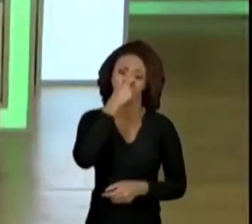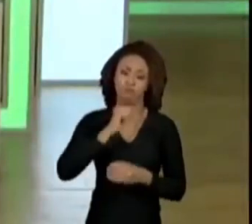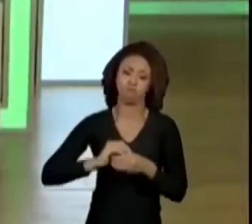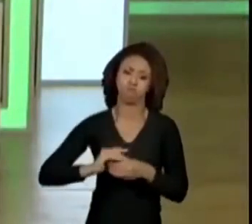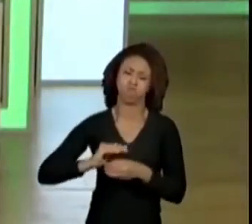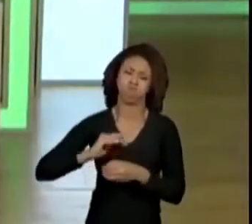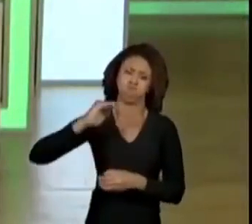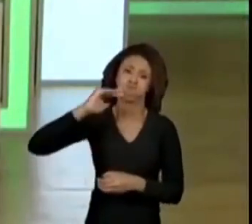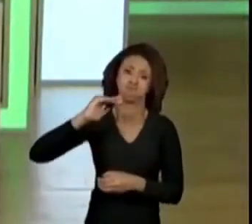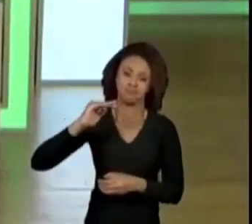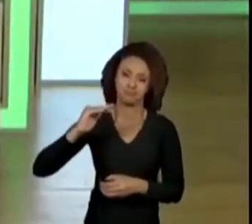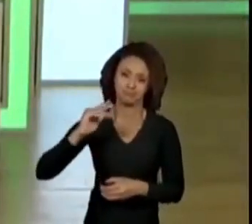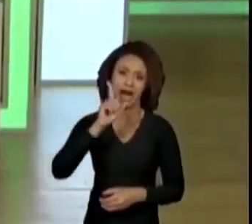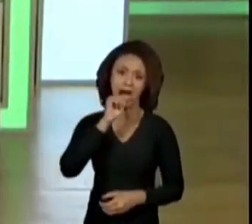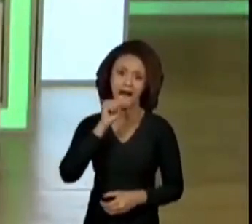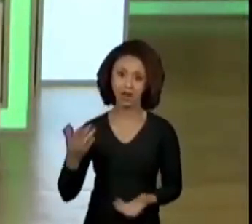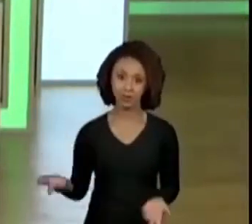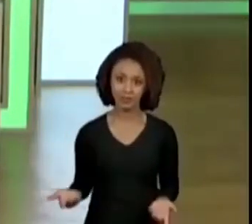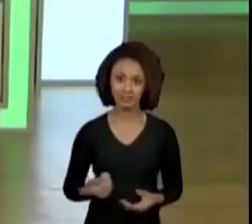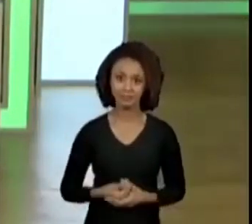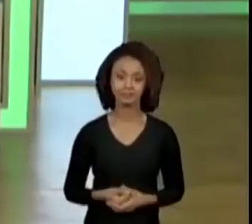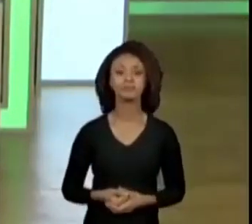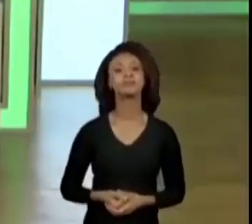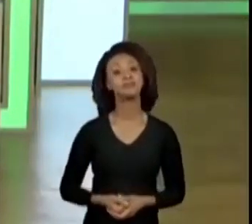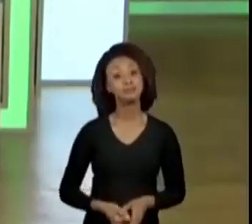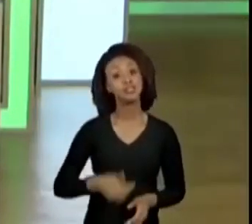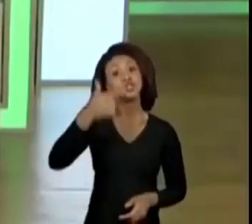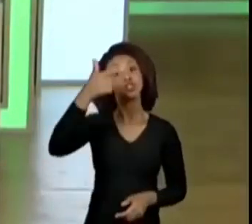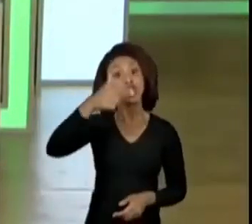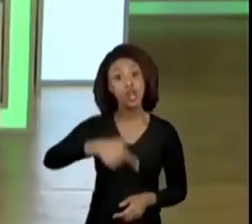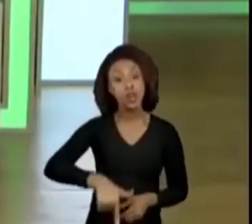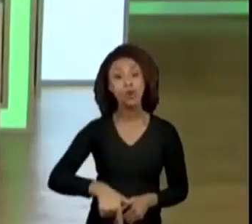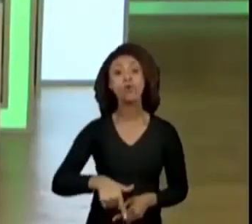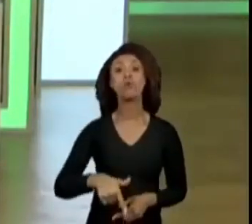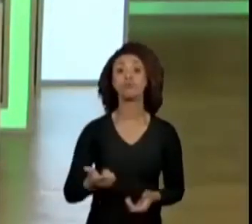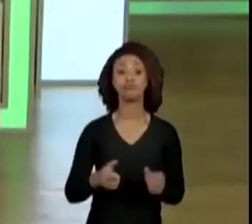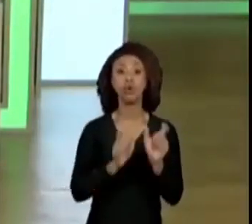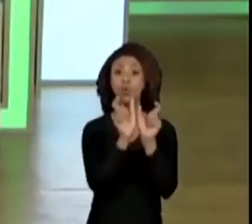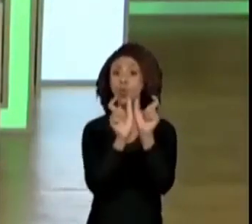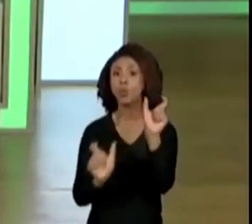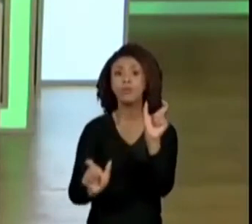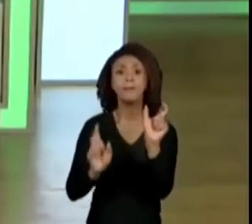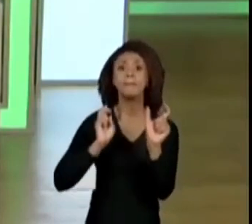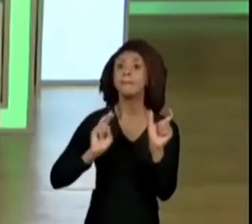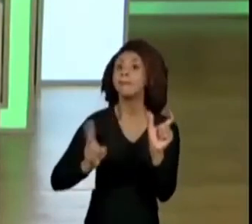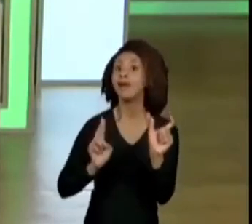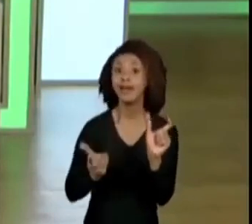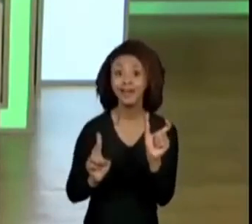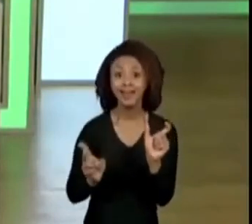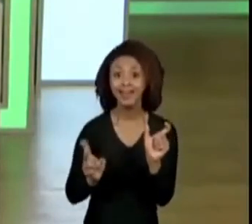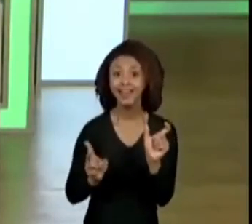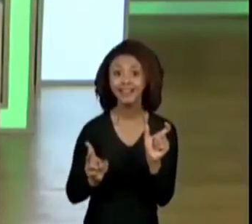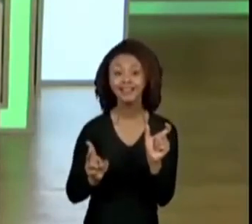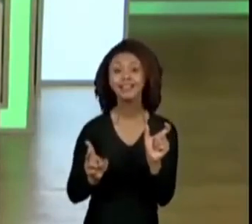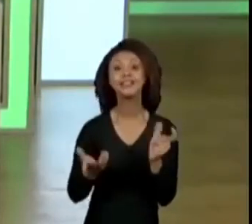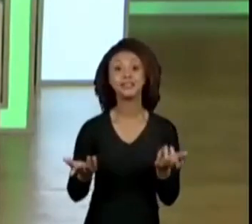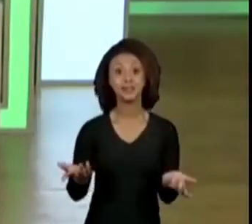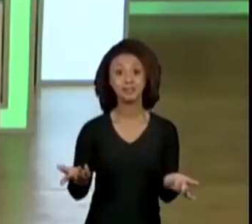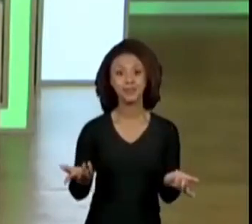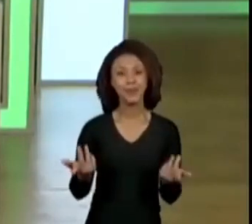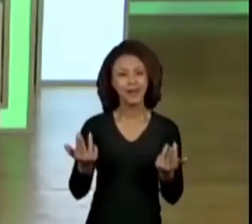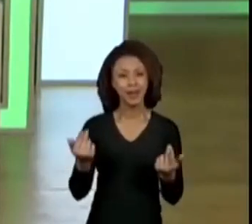pesado, certo? Então, vimos de novo o mesmo conceito, não é? Isso. Que a gente acabou de ver ali